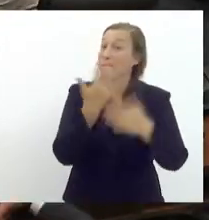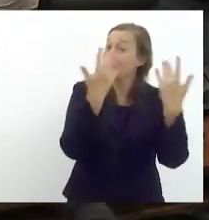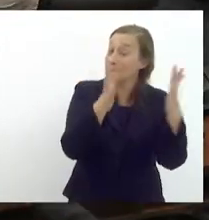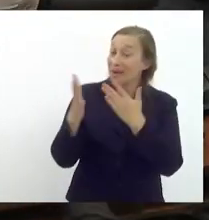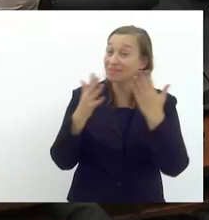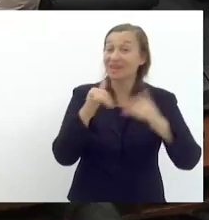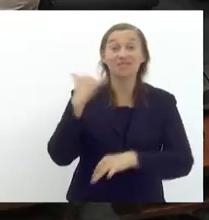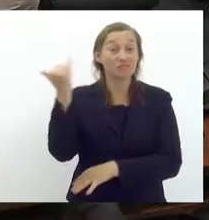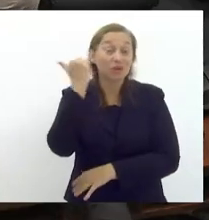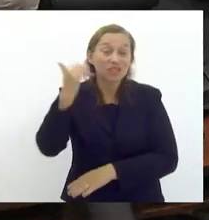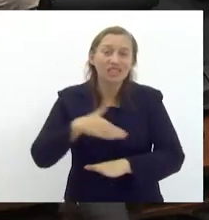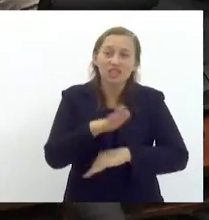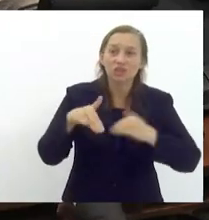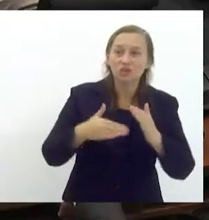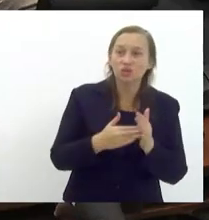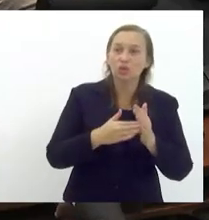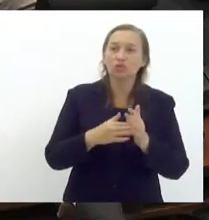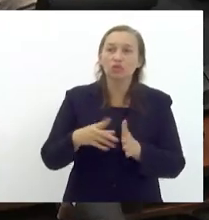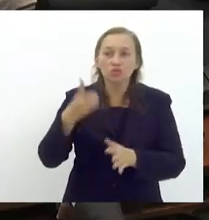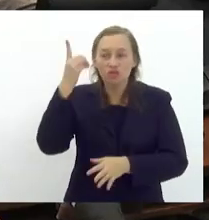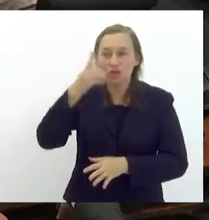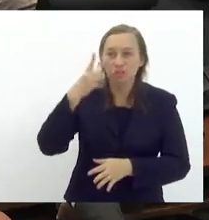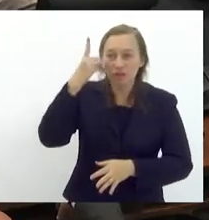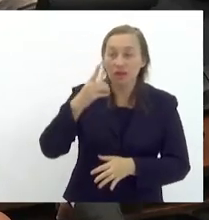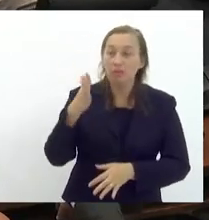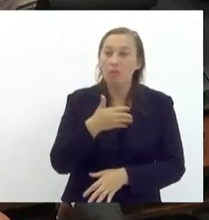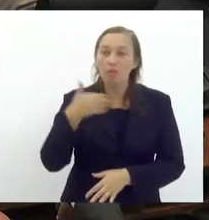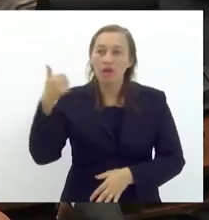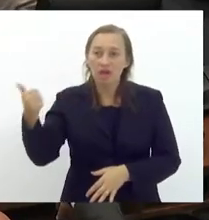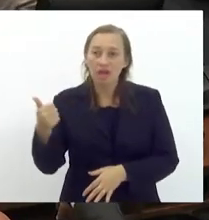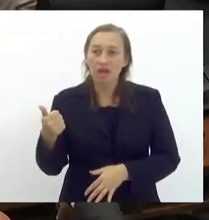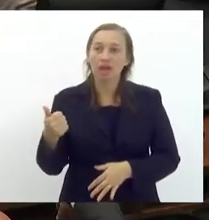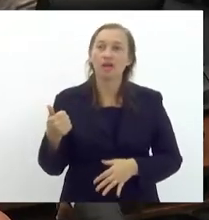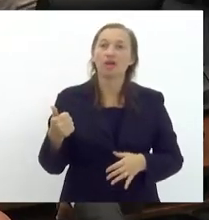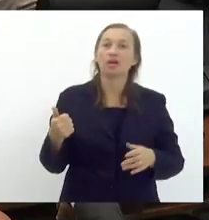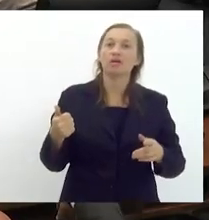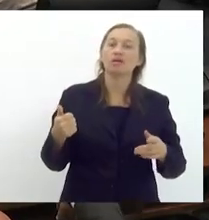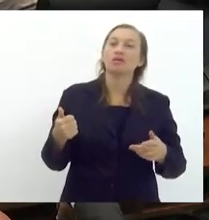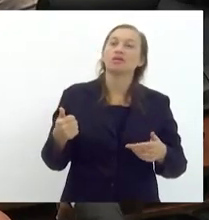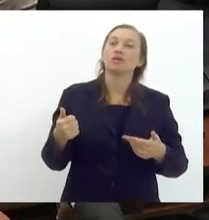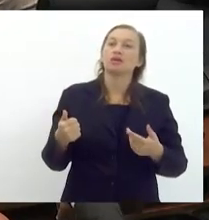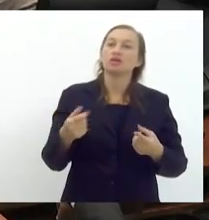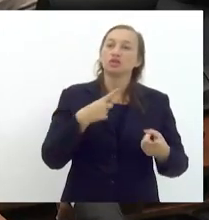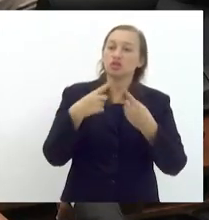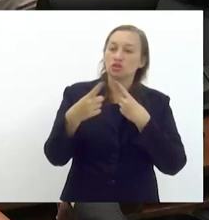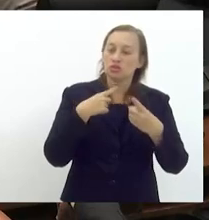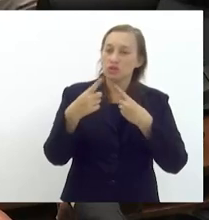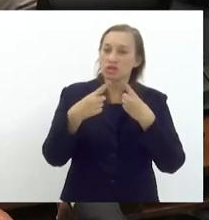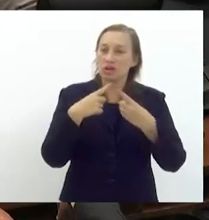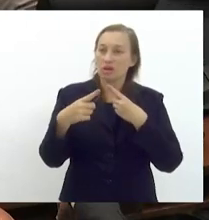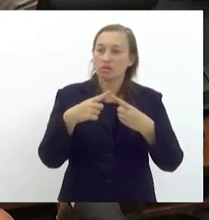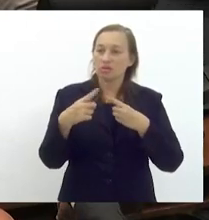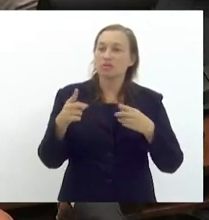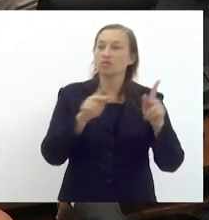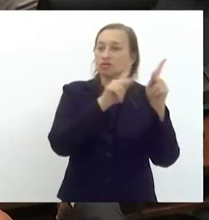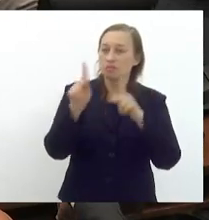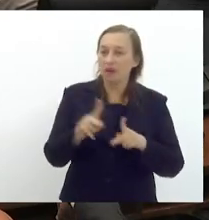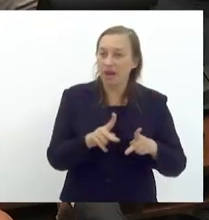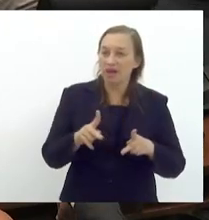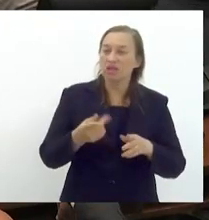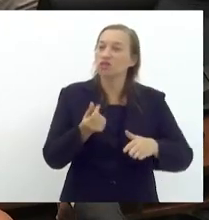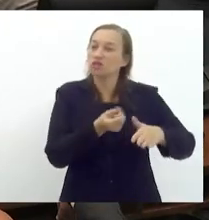a importância de todos os envolvidos para melhor um bom termo diante da desvinculação do fundo de